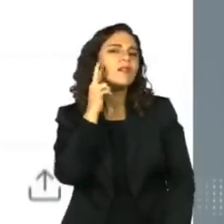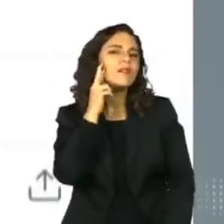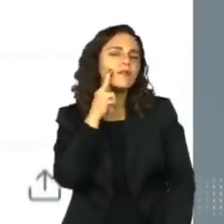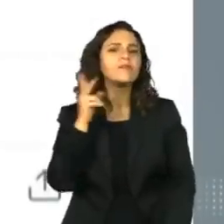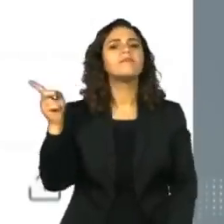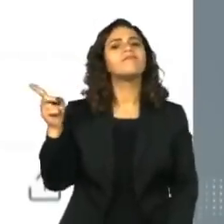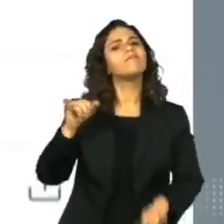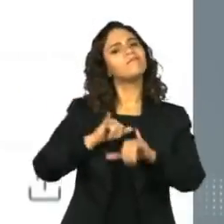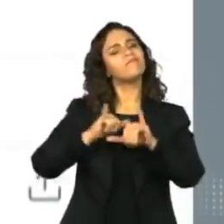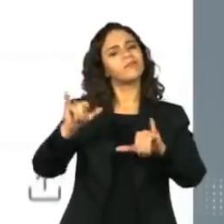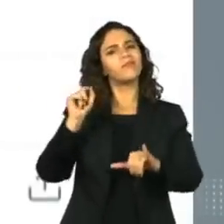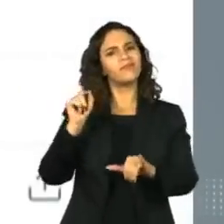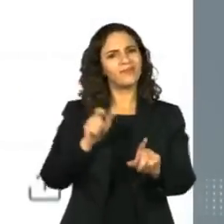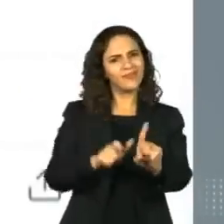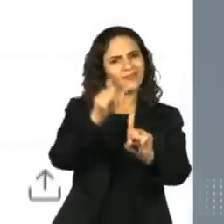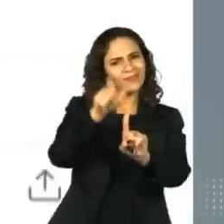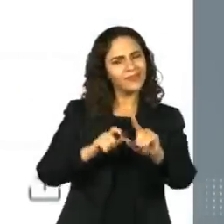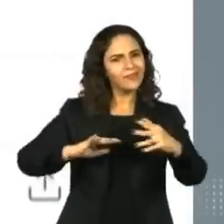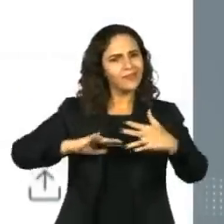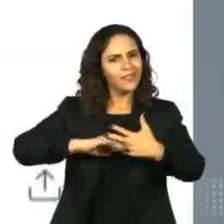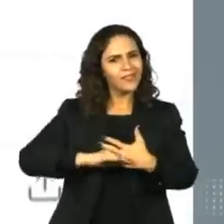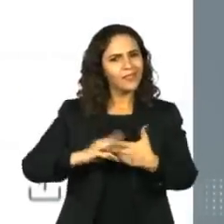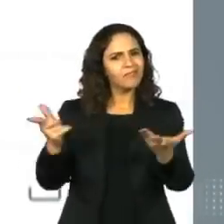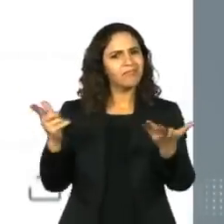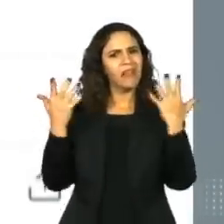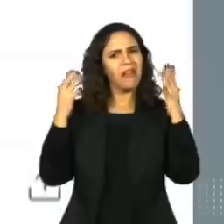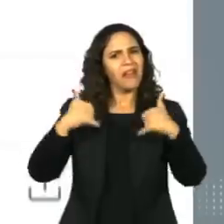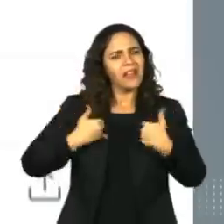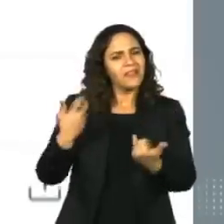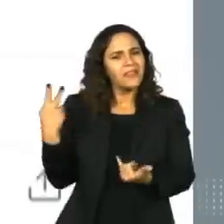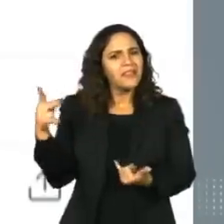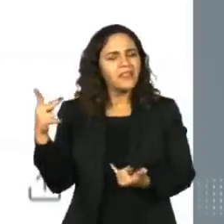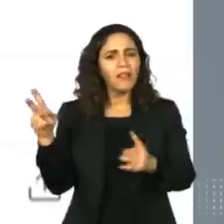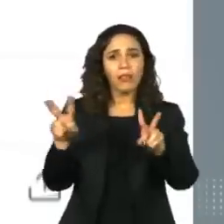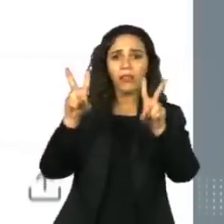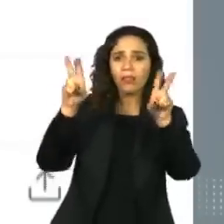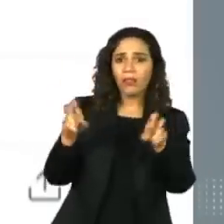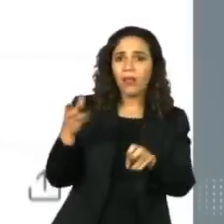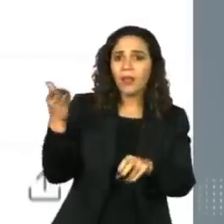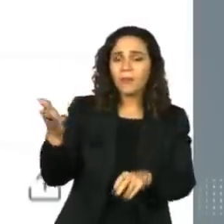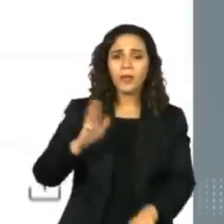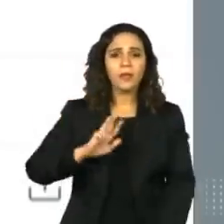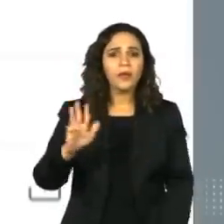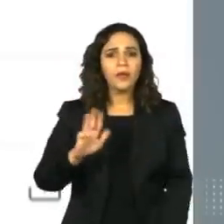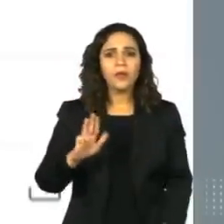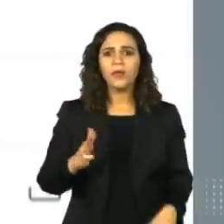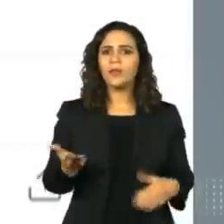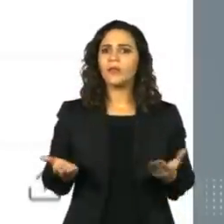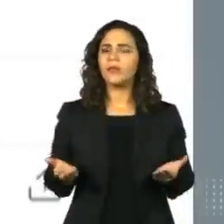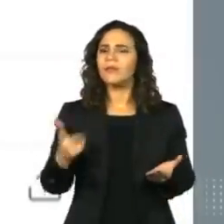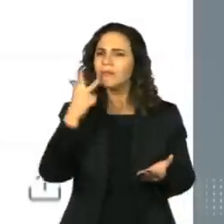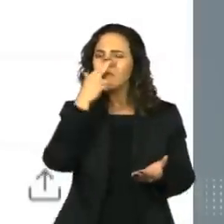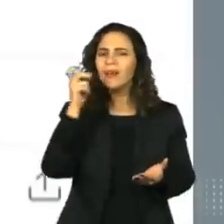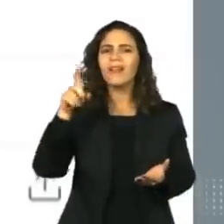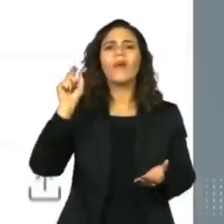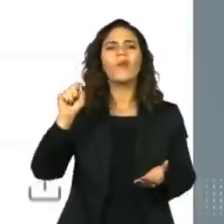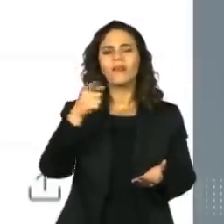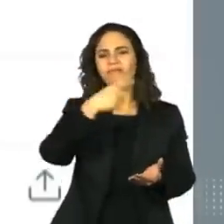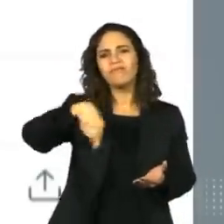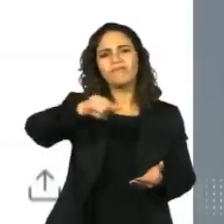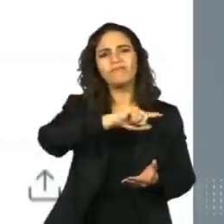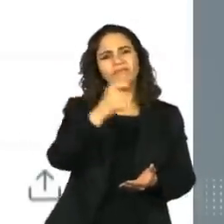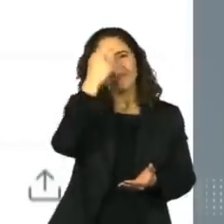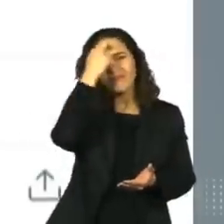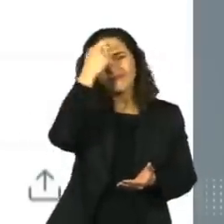que o assassinato de um cidadão durante a comemoração do aniversário com a temática do candidato Lula é a materialização da